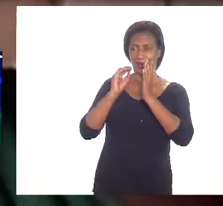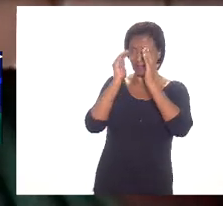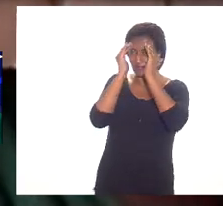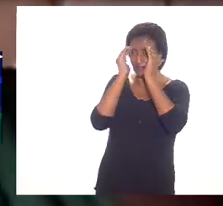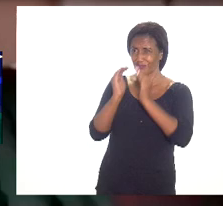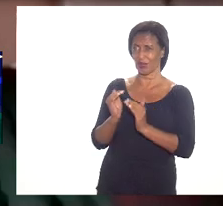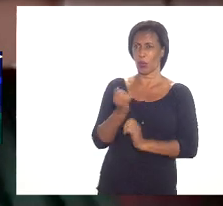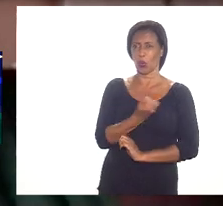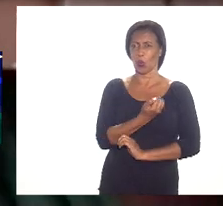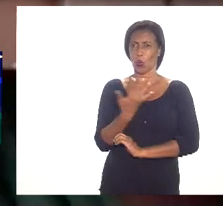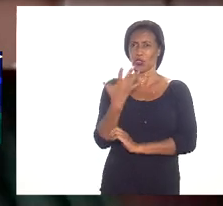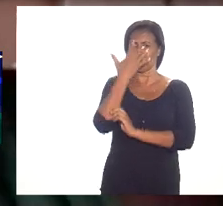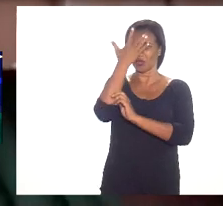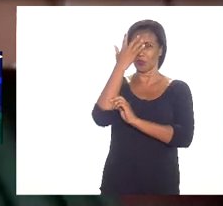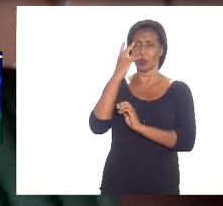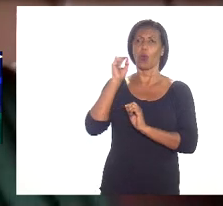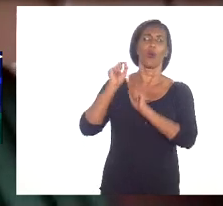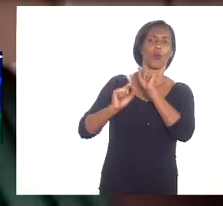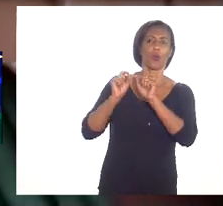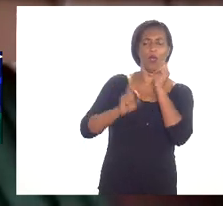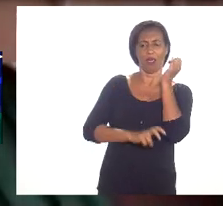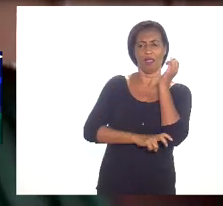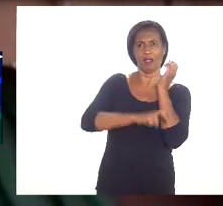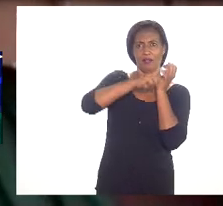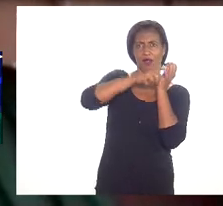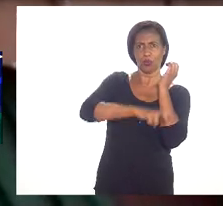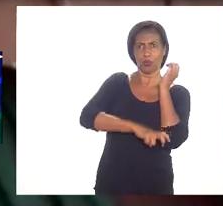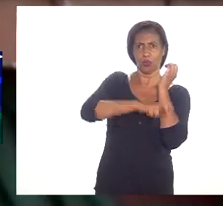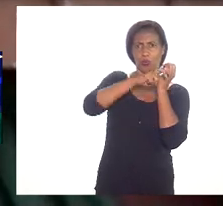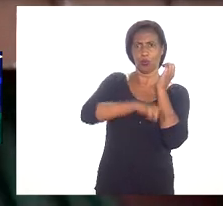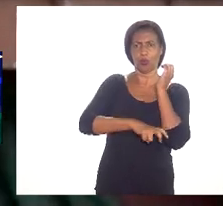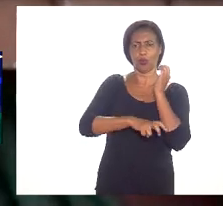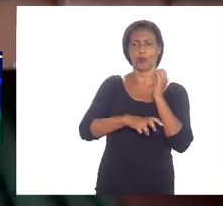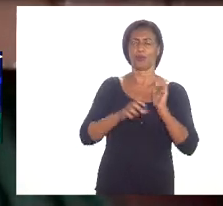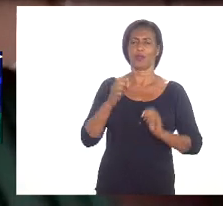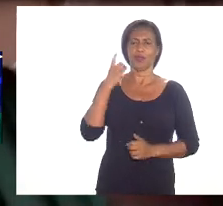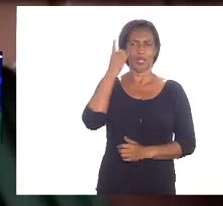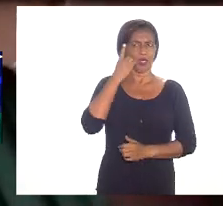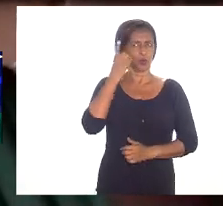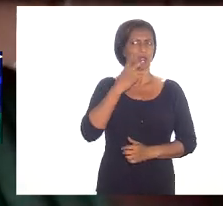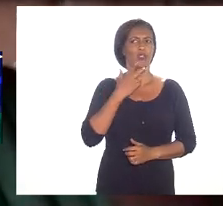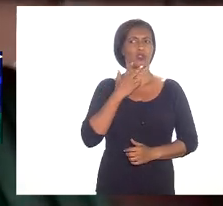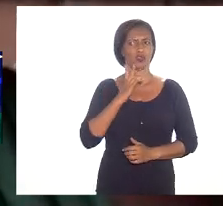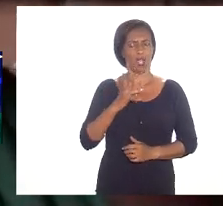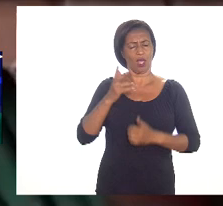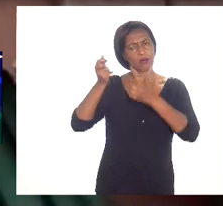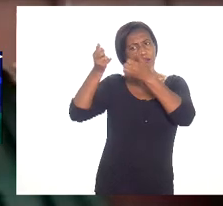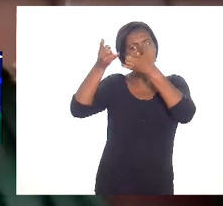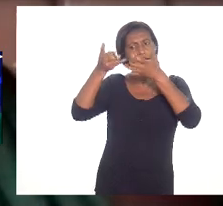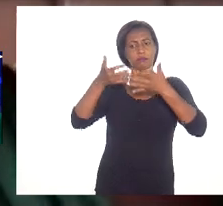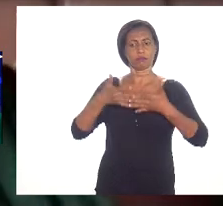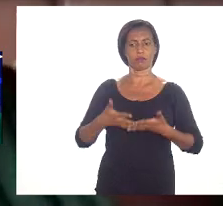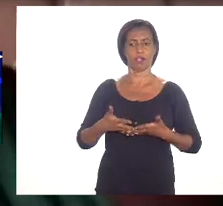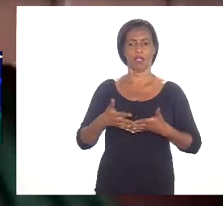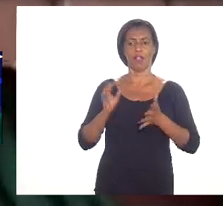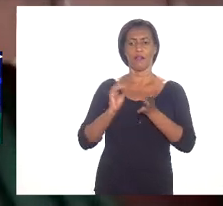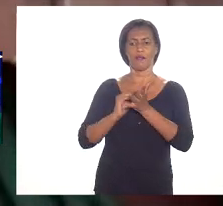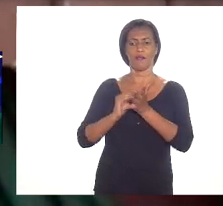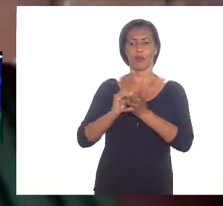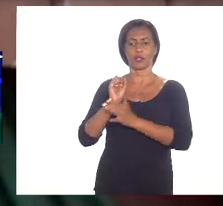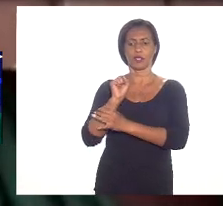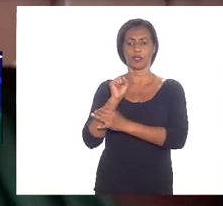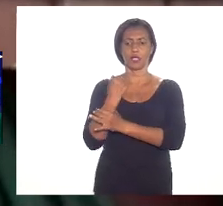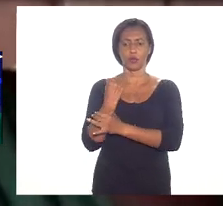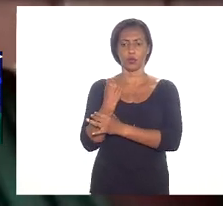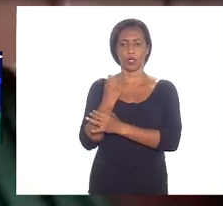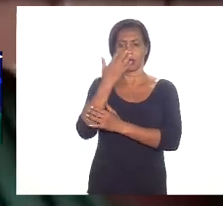quantidade de pessoas no elevador né Deputado Flávio Serafina já fez aqui uma fala em relação a isso aí segurança dos